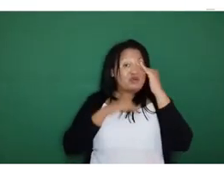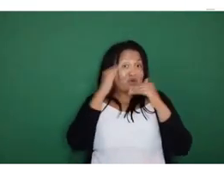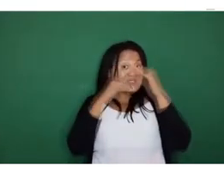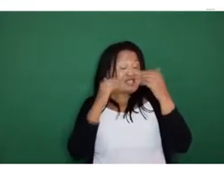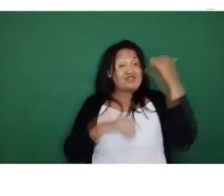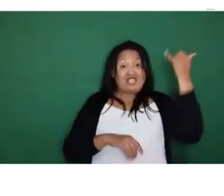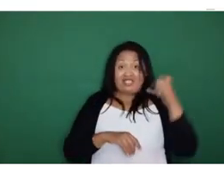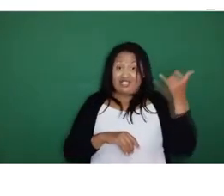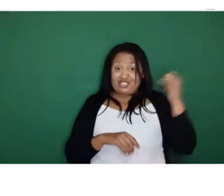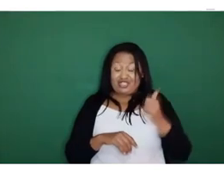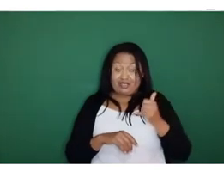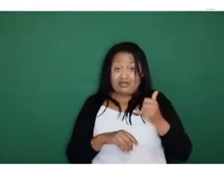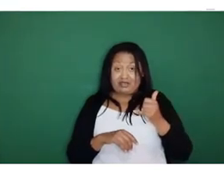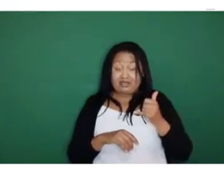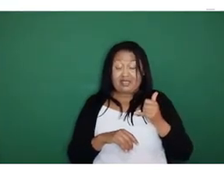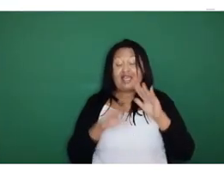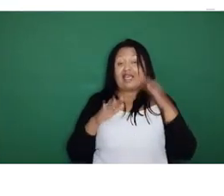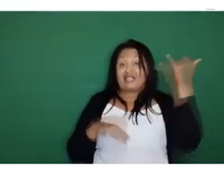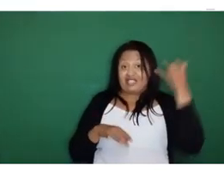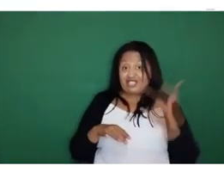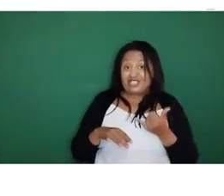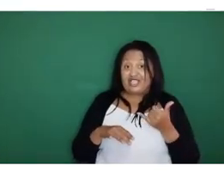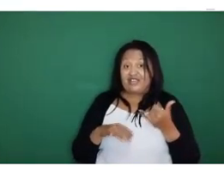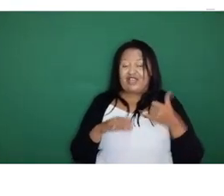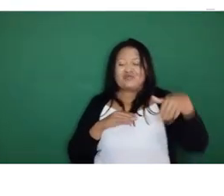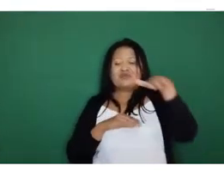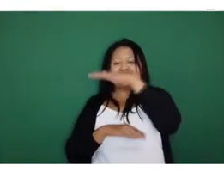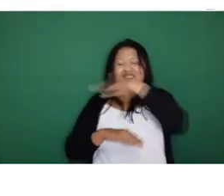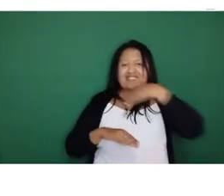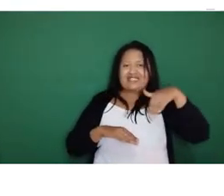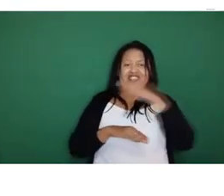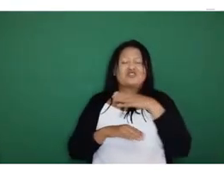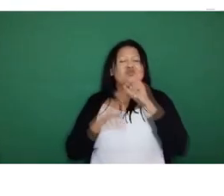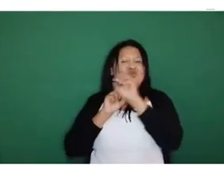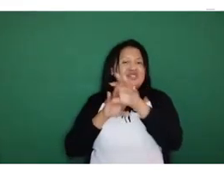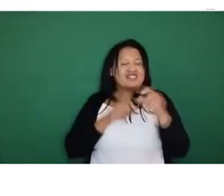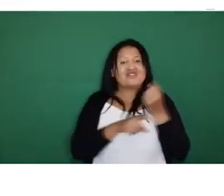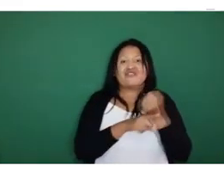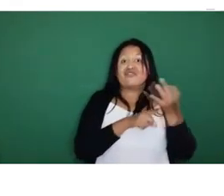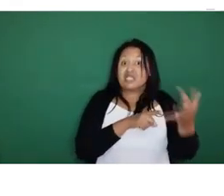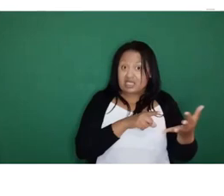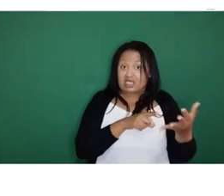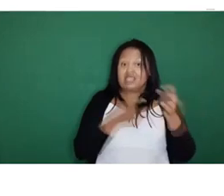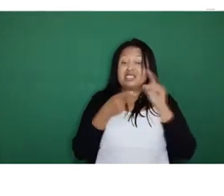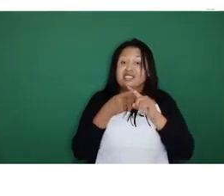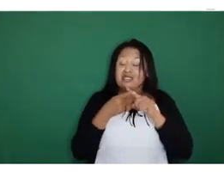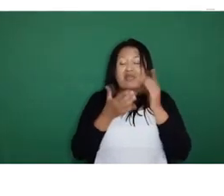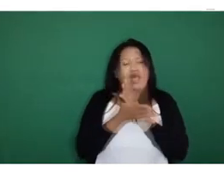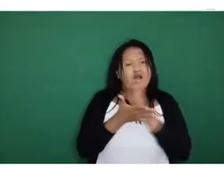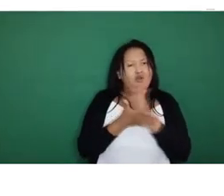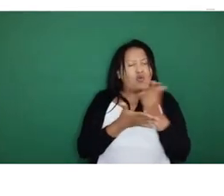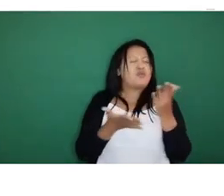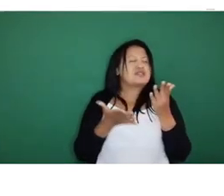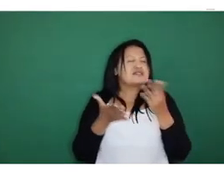então energia ela vai permear todo o ensino de física e também algumas questões de